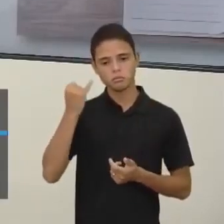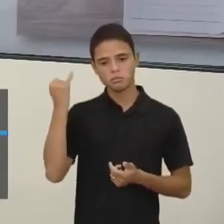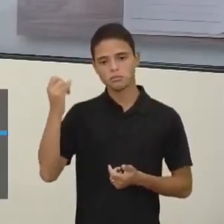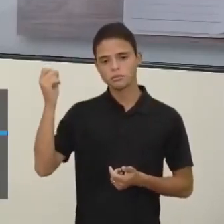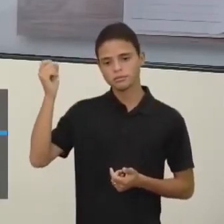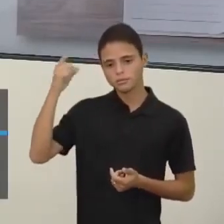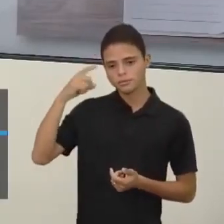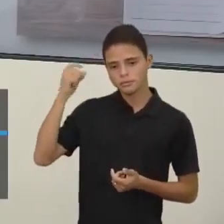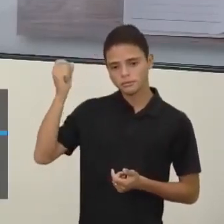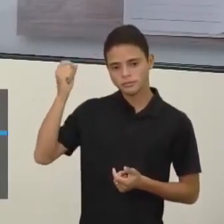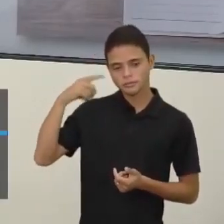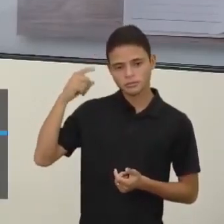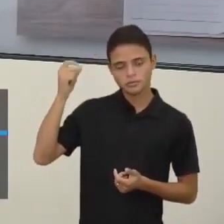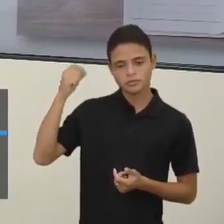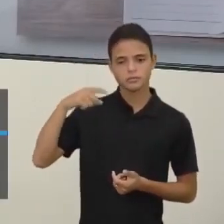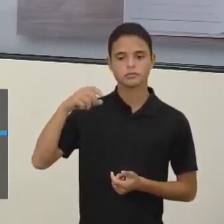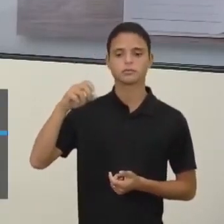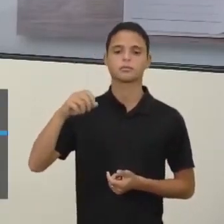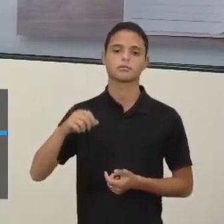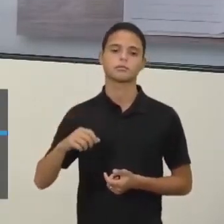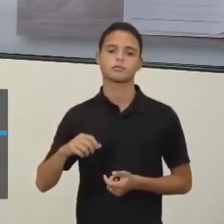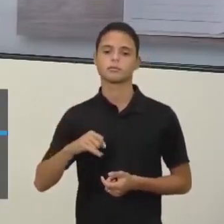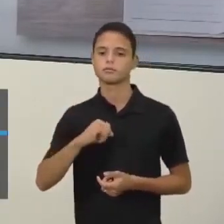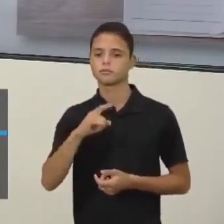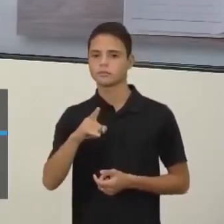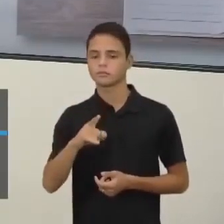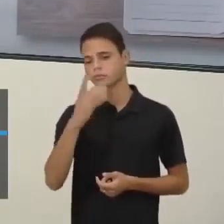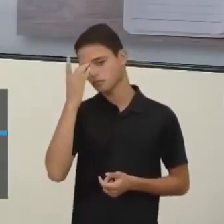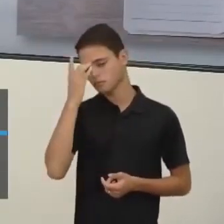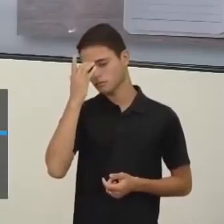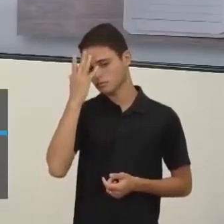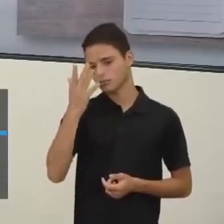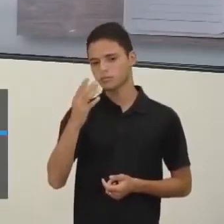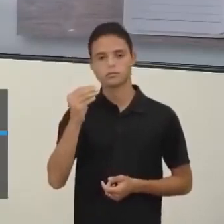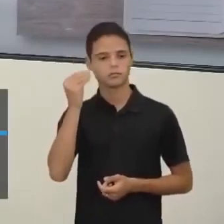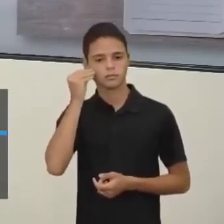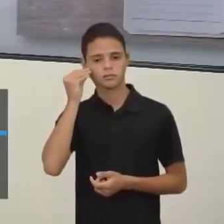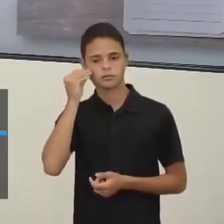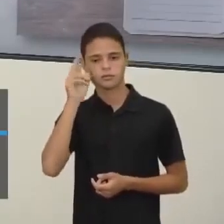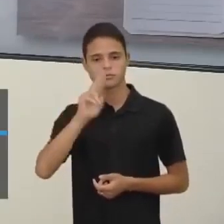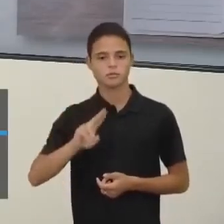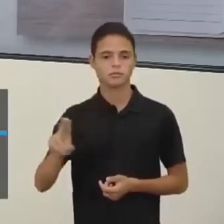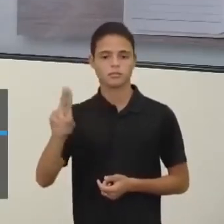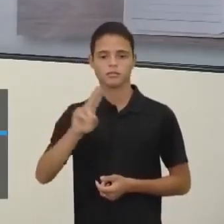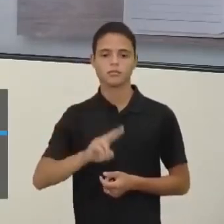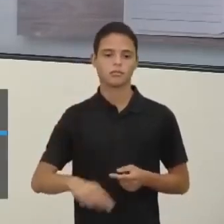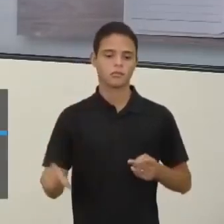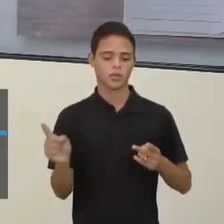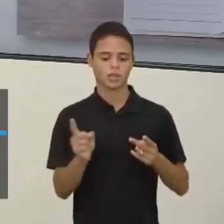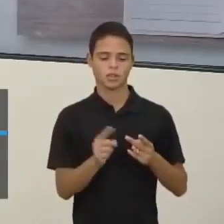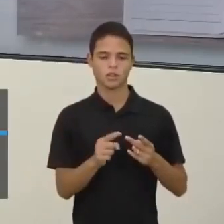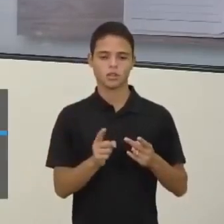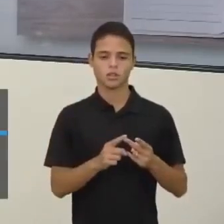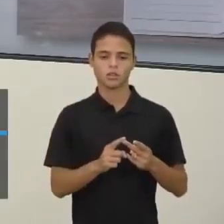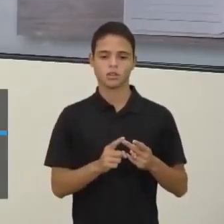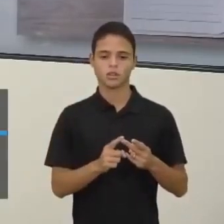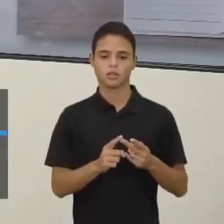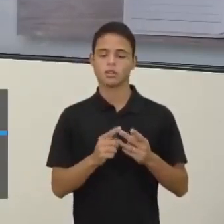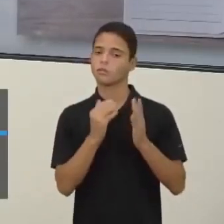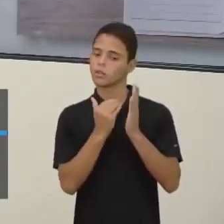a tirar som do ukulele. Se você acha que tá fácil, usa o dedo 2, ó. Caminha com o dedo 2, ó.